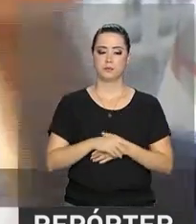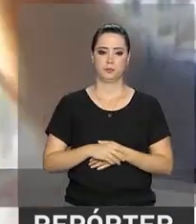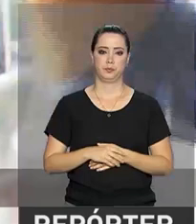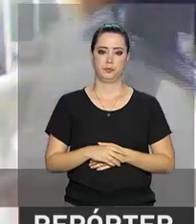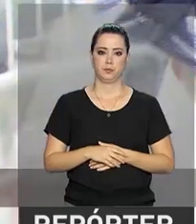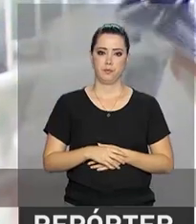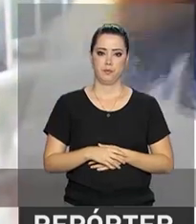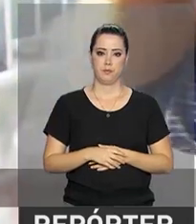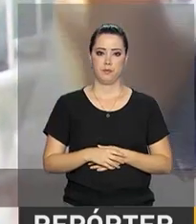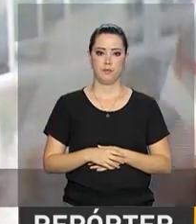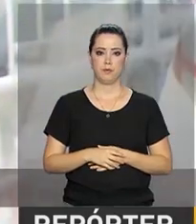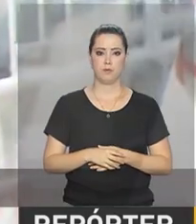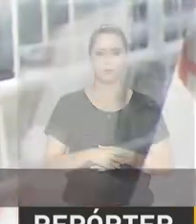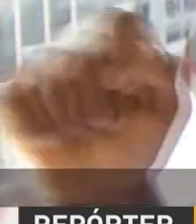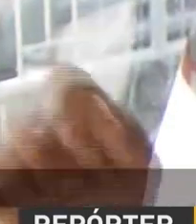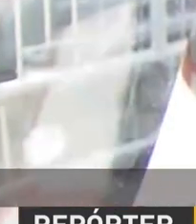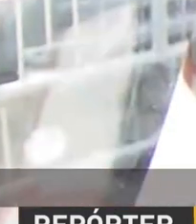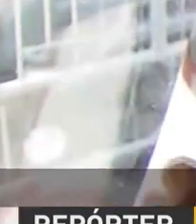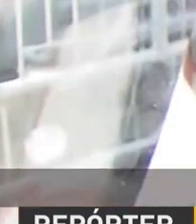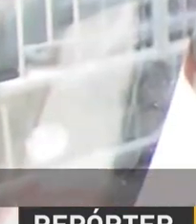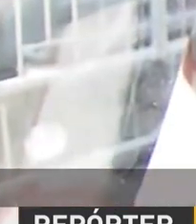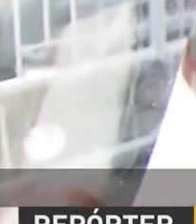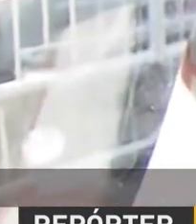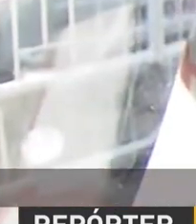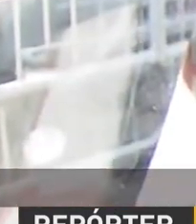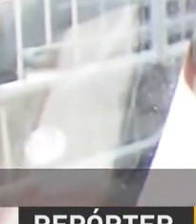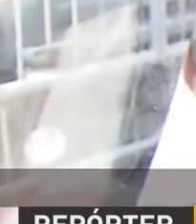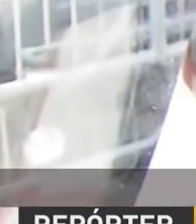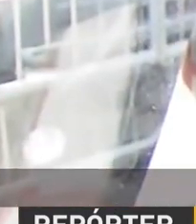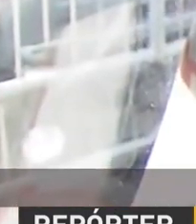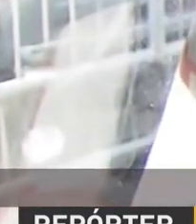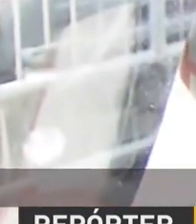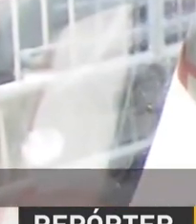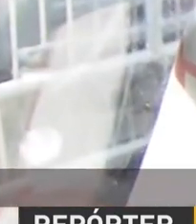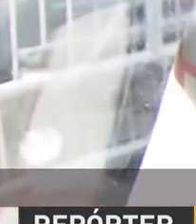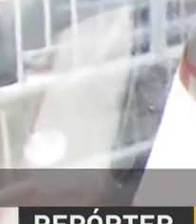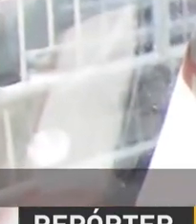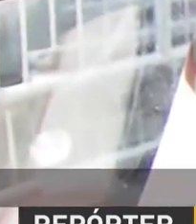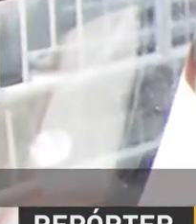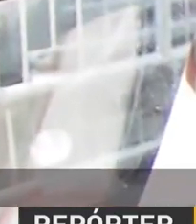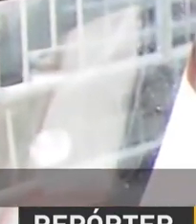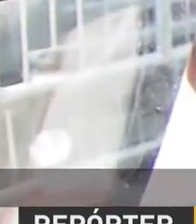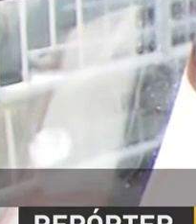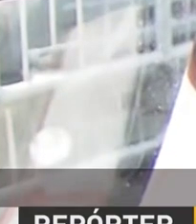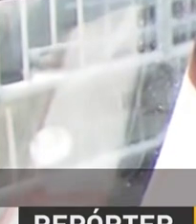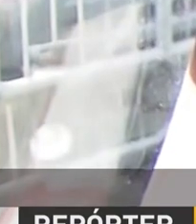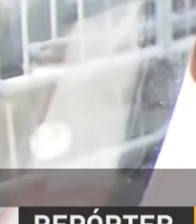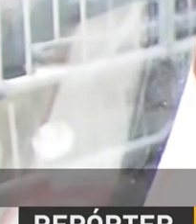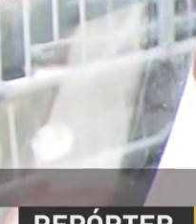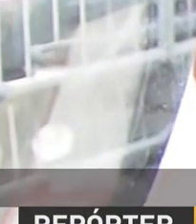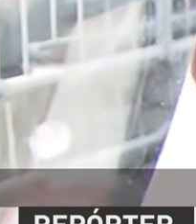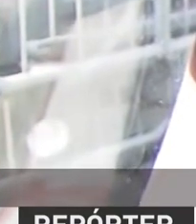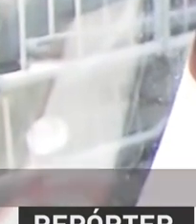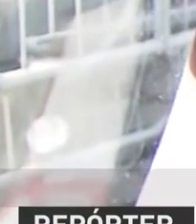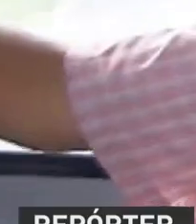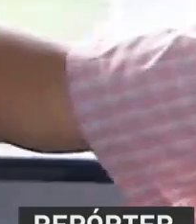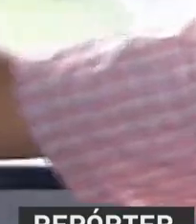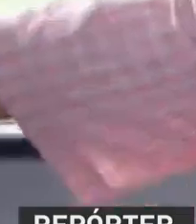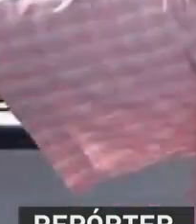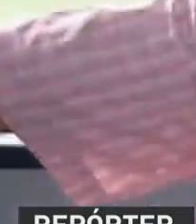Buscando mais, porque me gusta lo bueno, me gusta vestir bem, me gusta que meus filhos comam